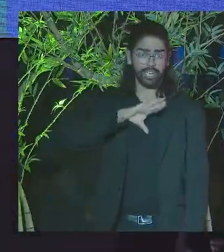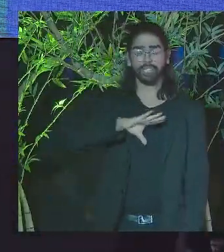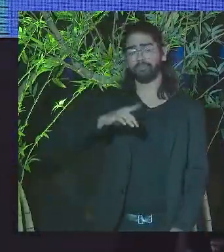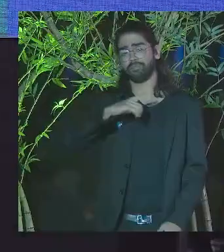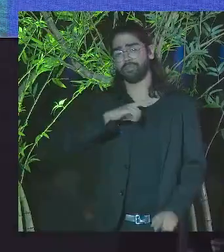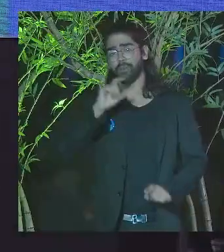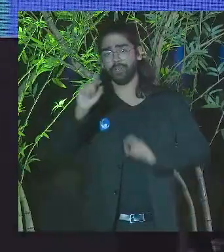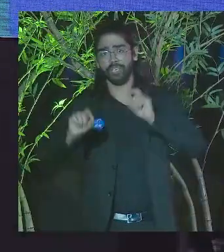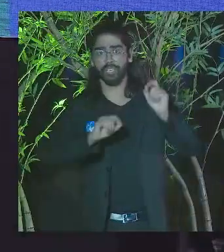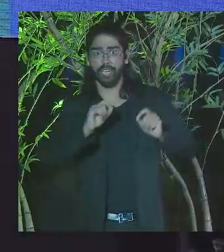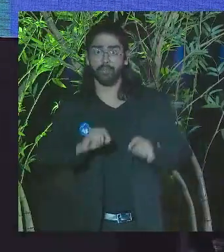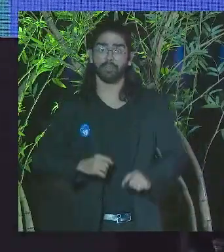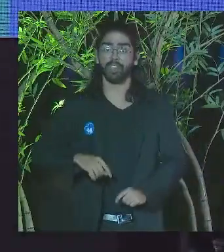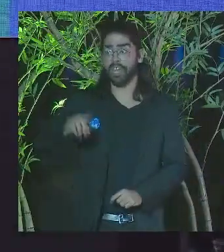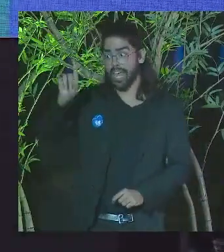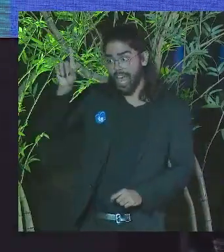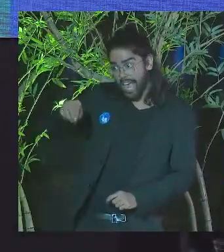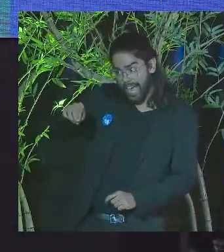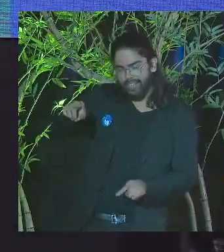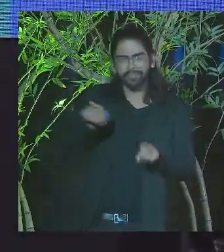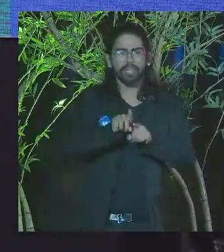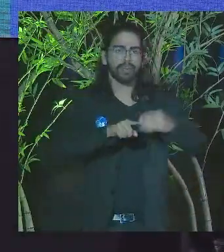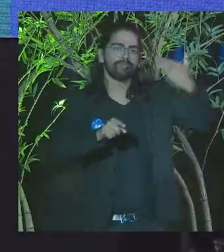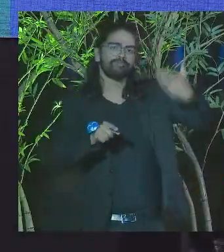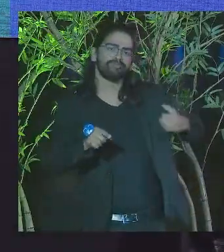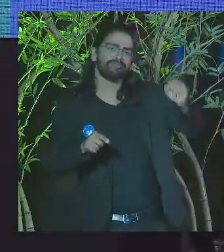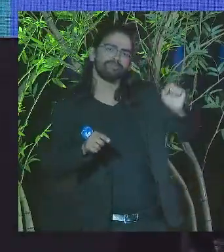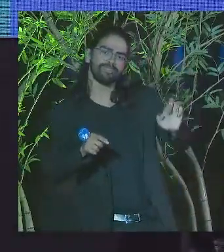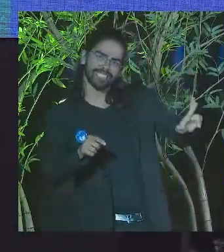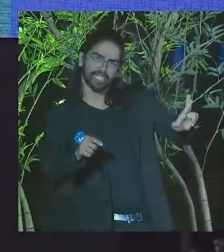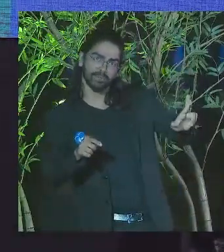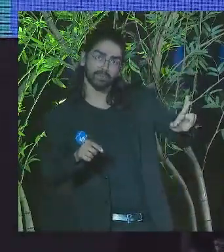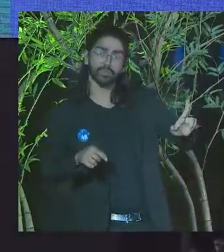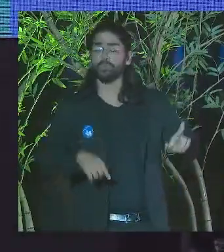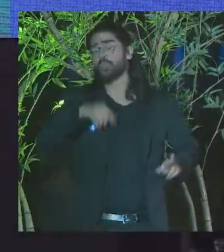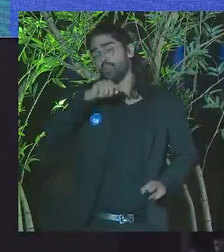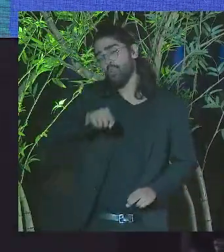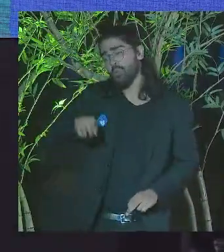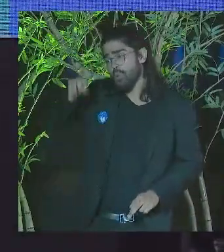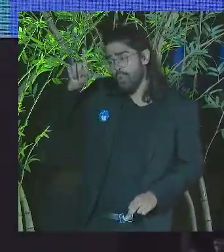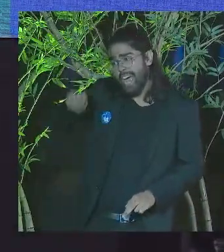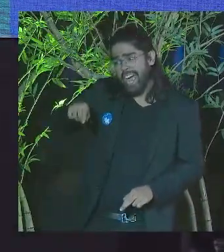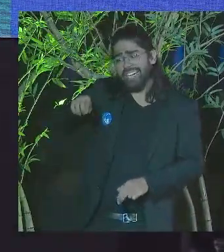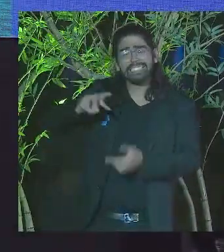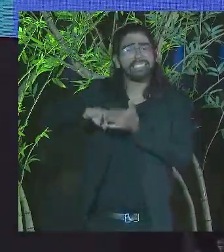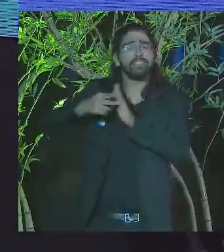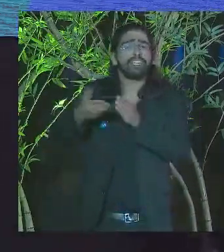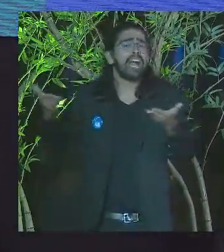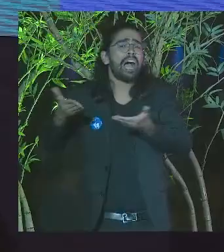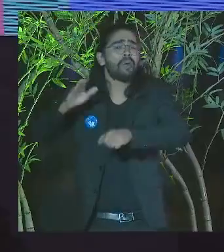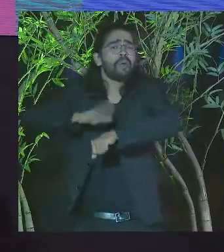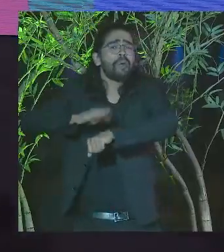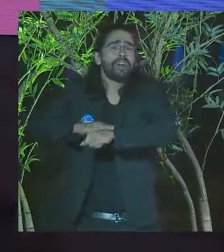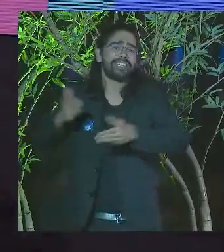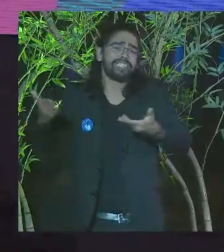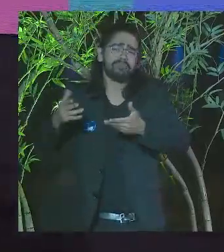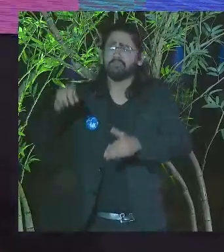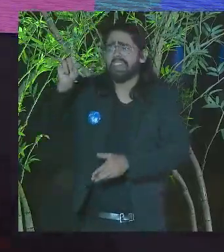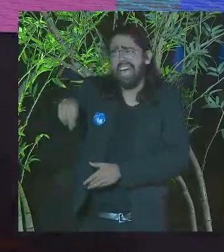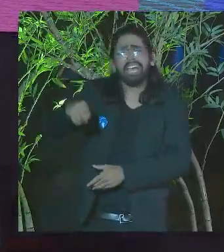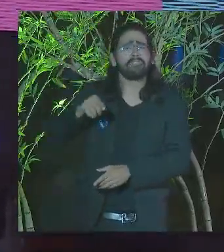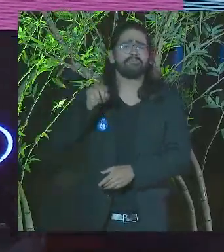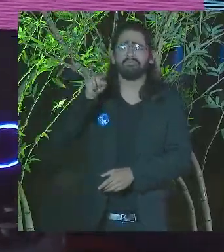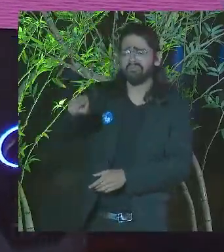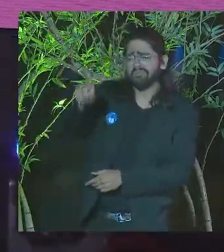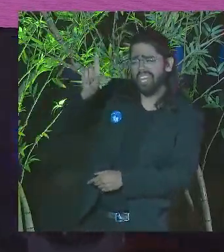belezura, né? Você não é quem você está. Esse estar é um estado temporário das coisas. Você é muitas coisas a